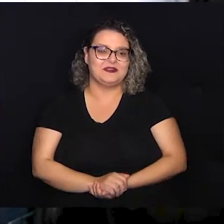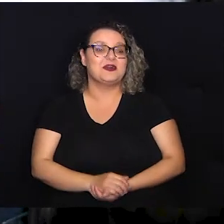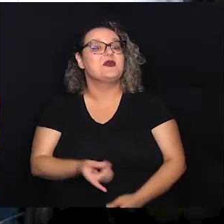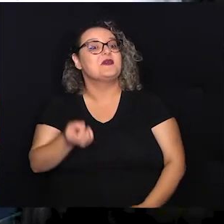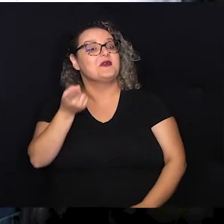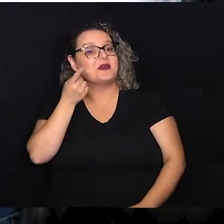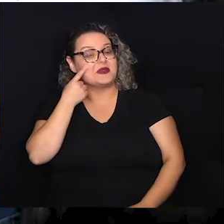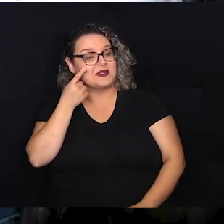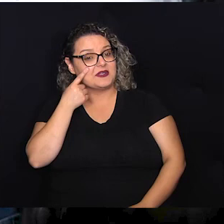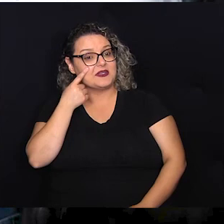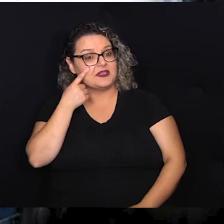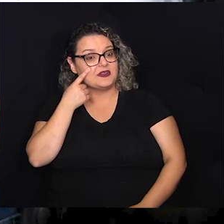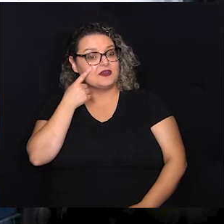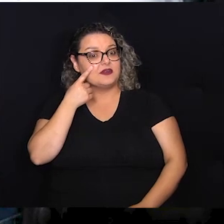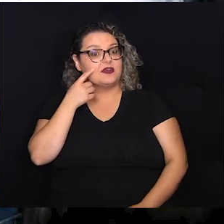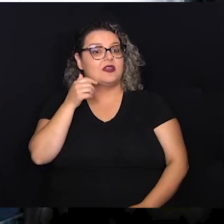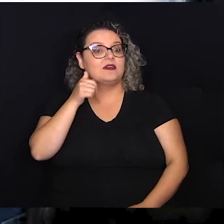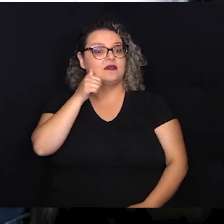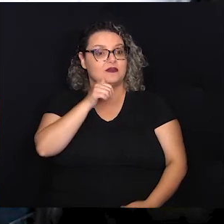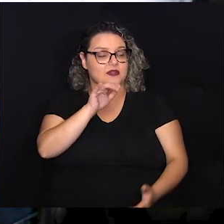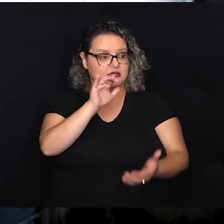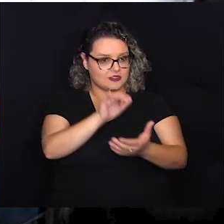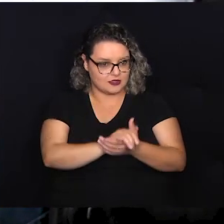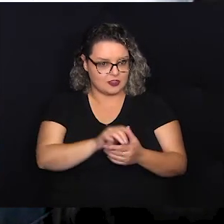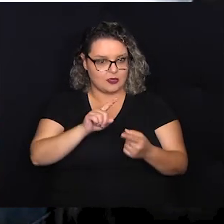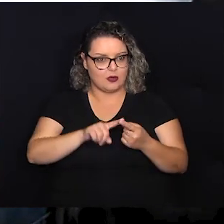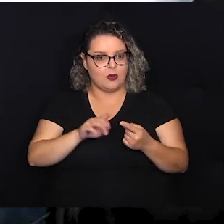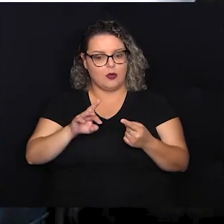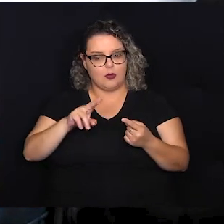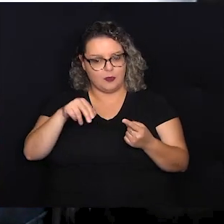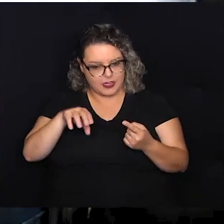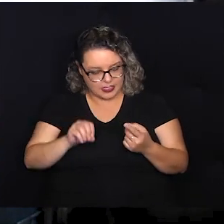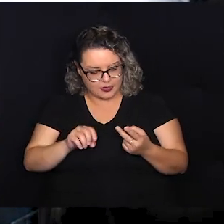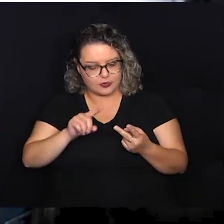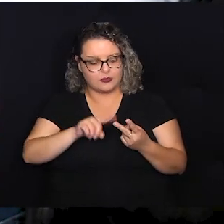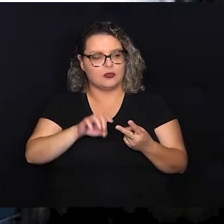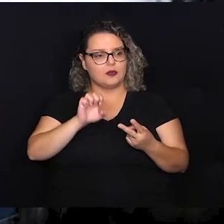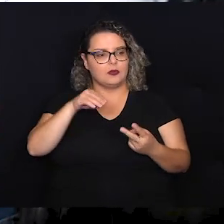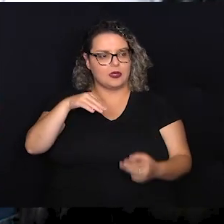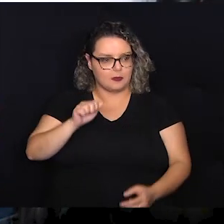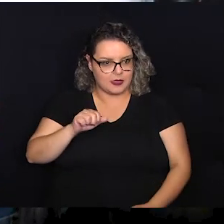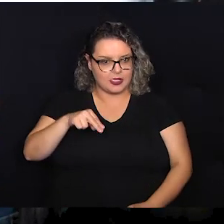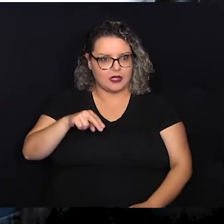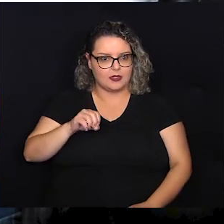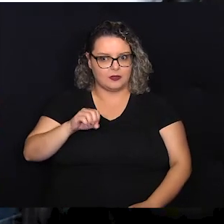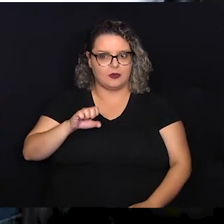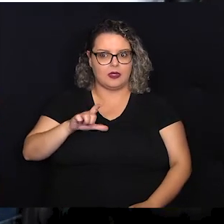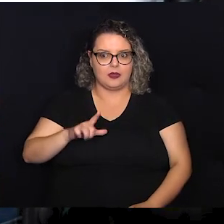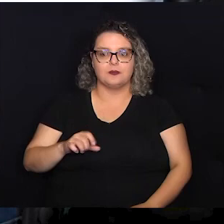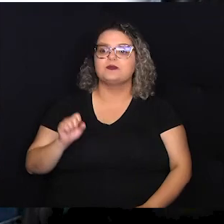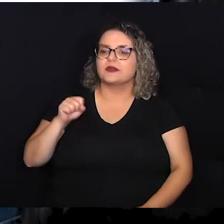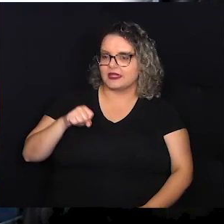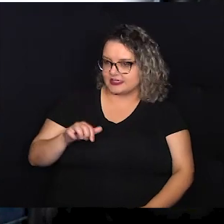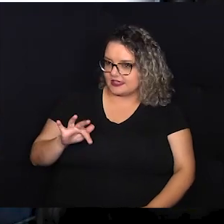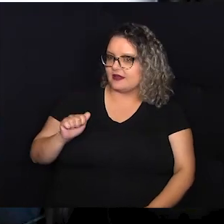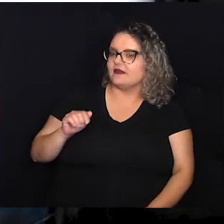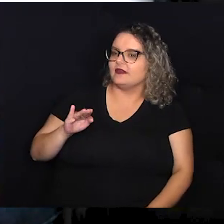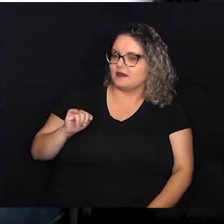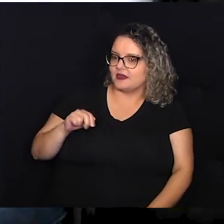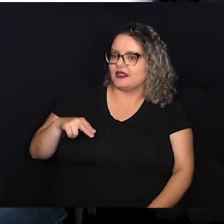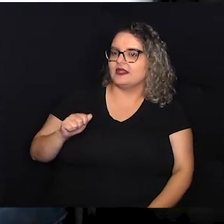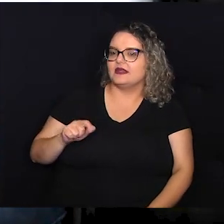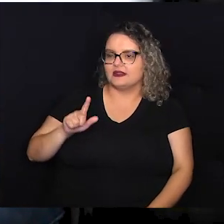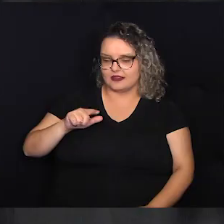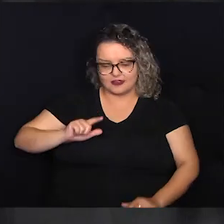Então, você com a Fabiana, você tem o Breno e o Emanuel. Sim, a Fabiana é uma guerreira. Certo. Ela